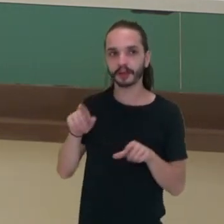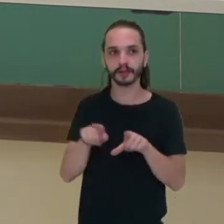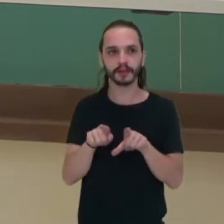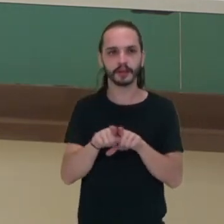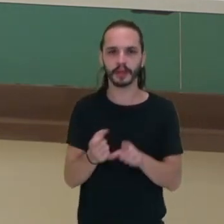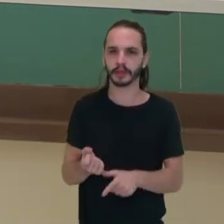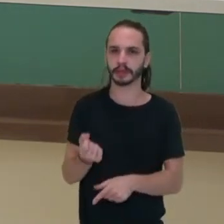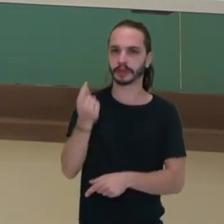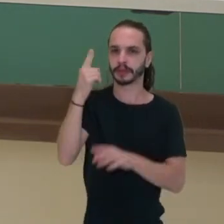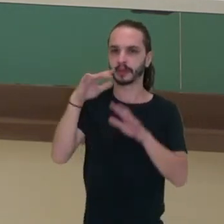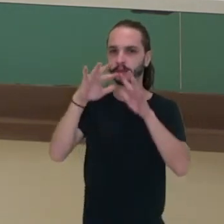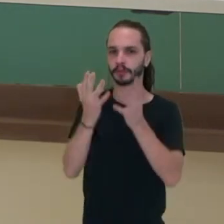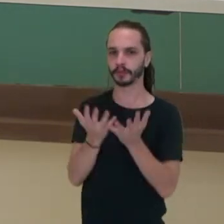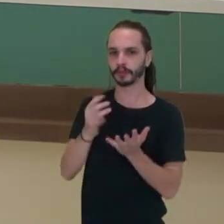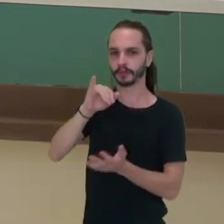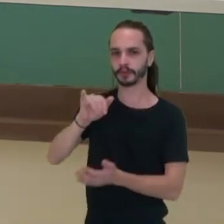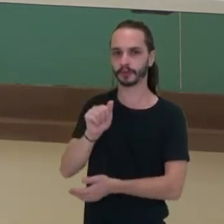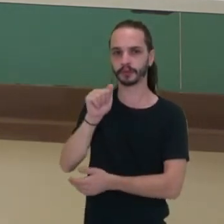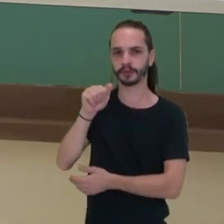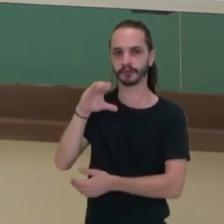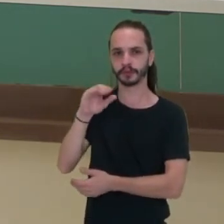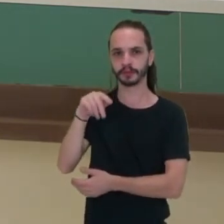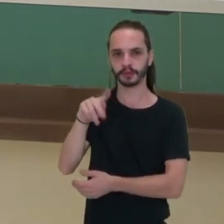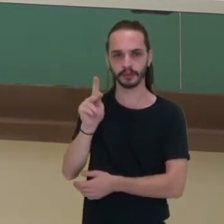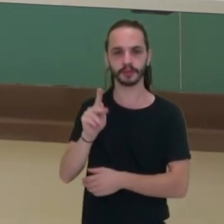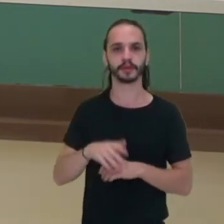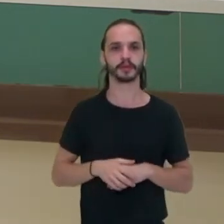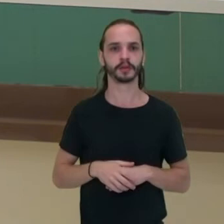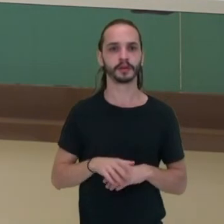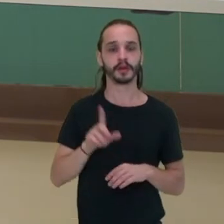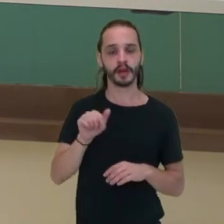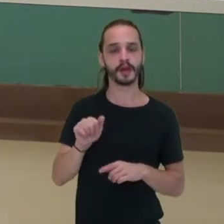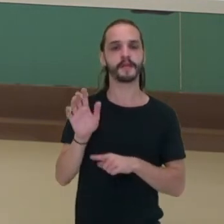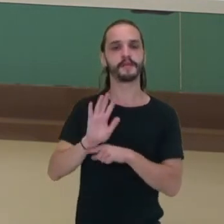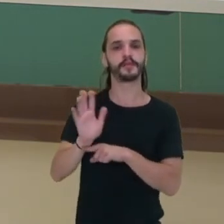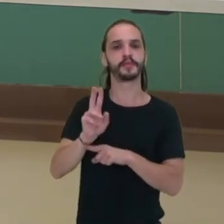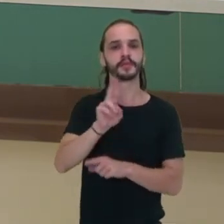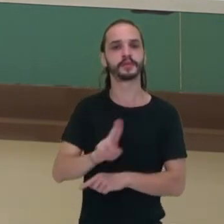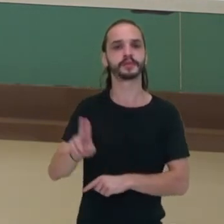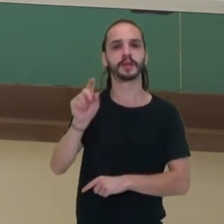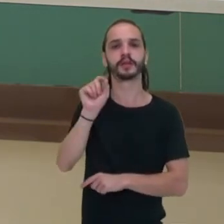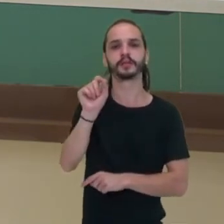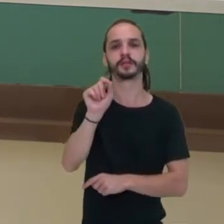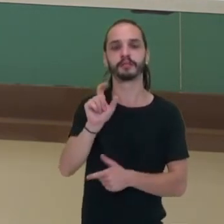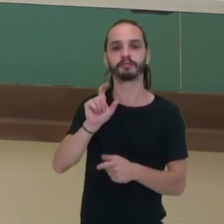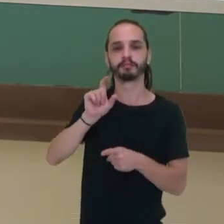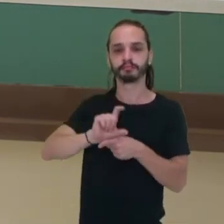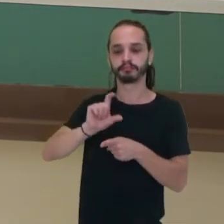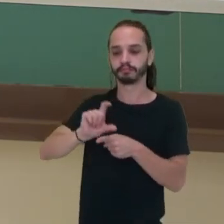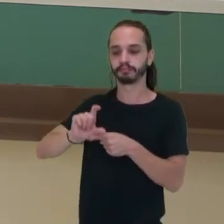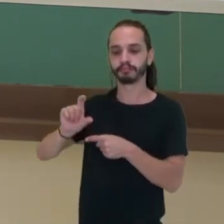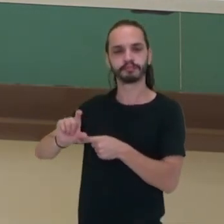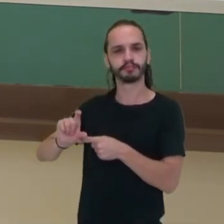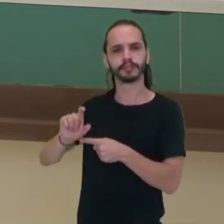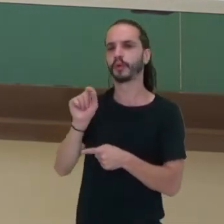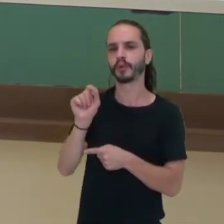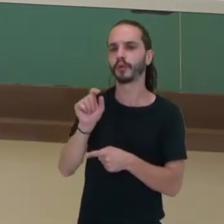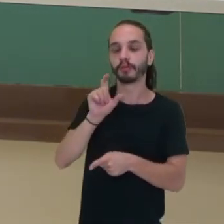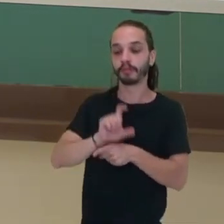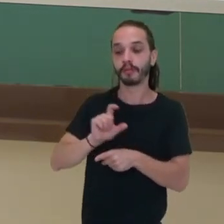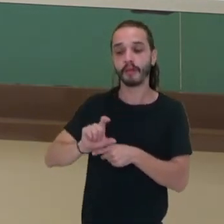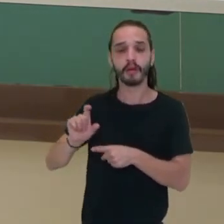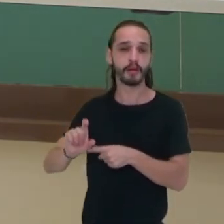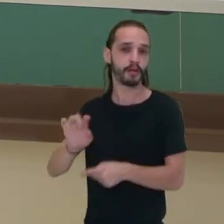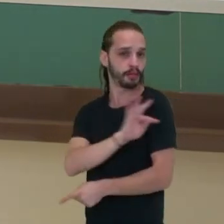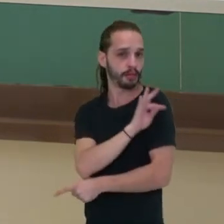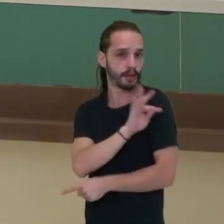de Jack? Eles são filmes utilizados, feitos, né? Utilizando um recurso chamado stop motion. O stop motion é uma